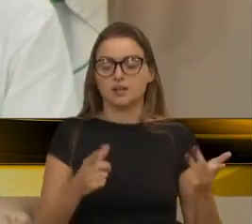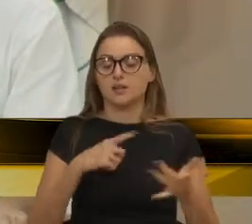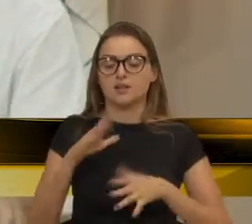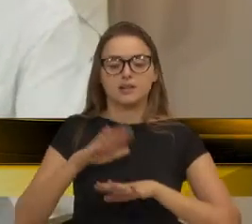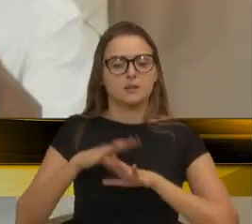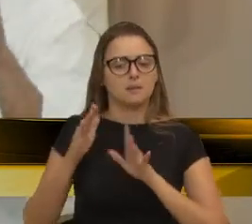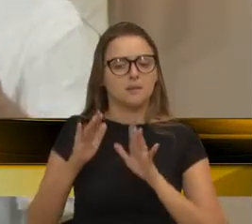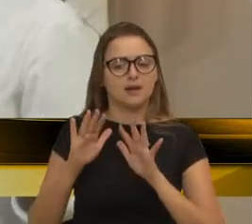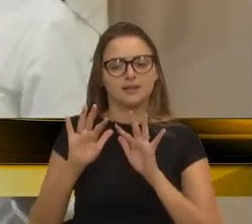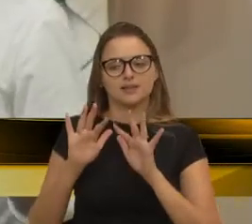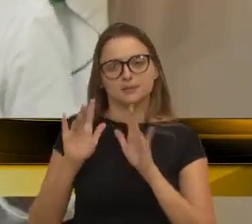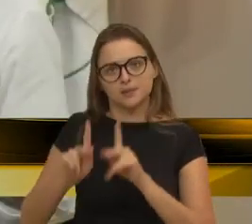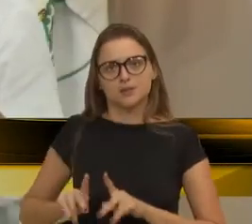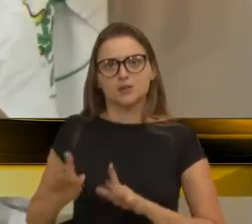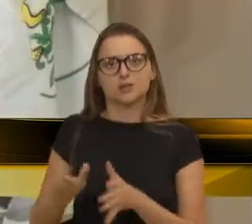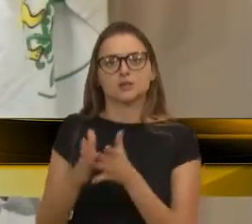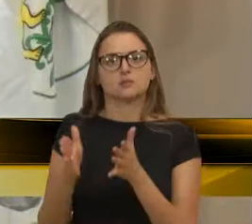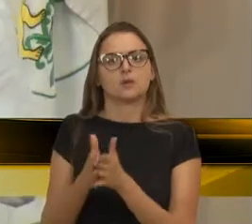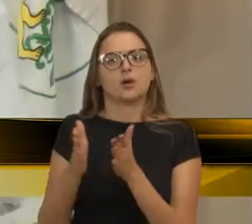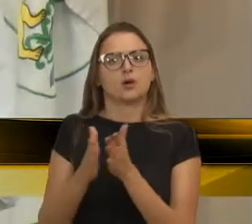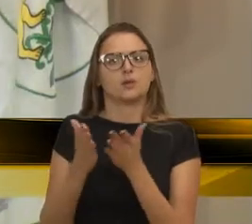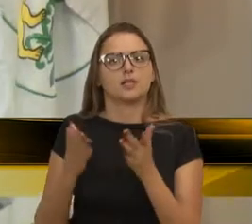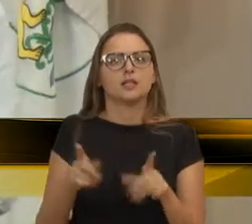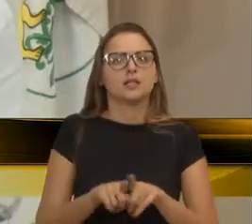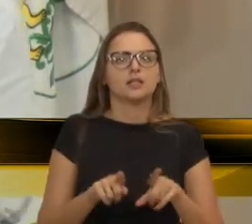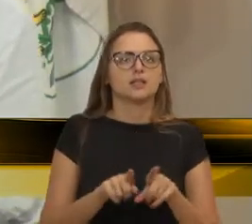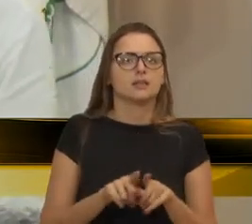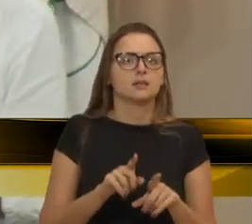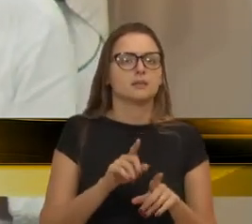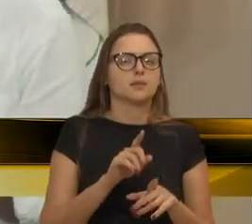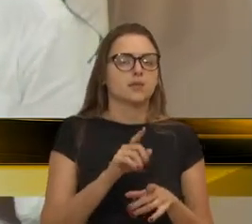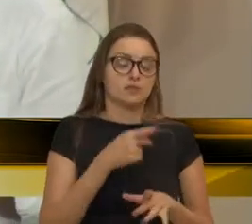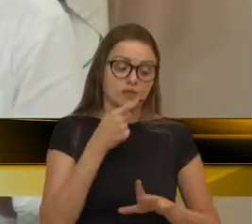população. Sem falar do processo fisiologista,